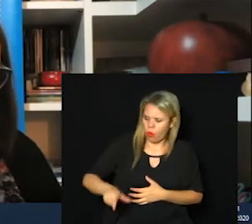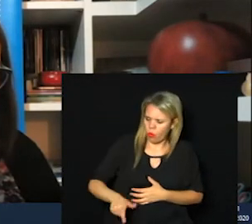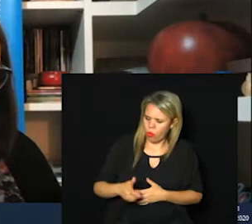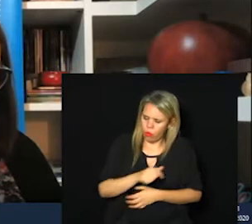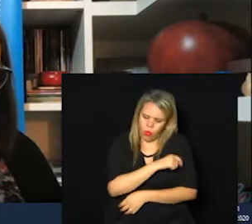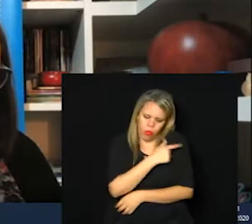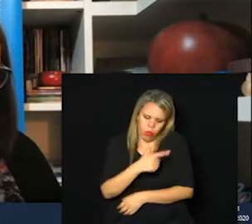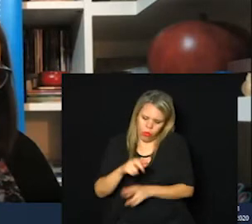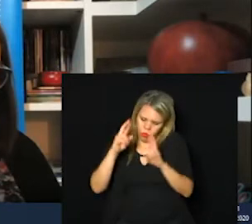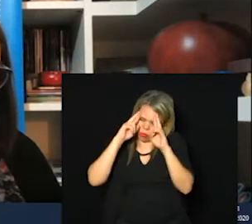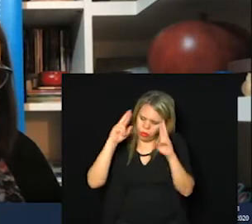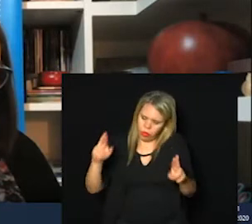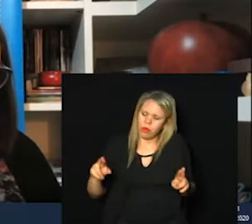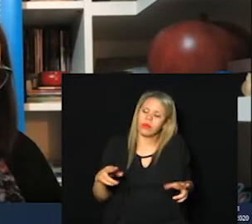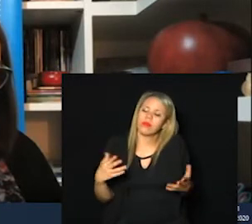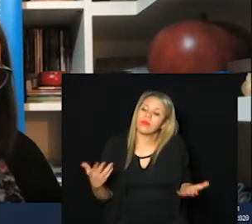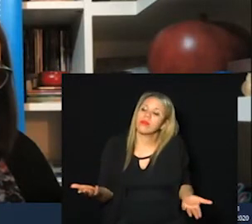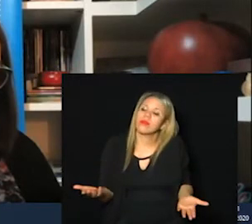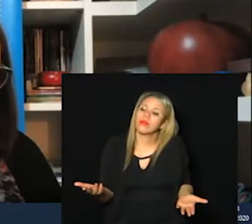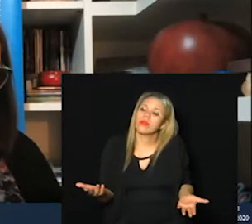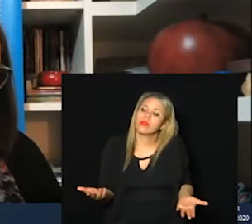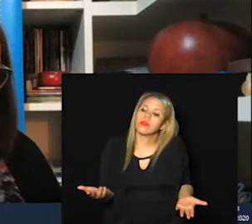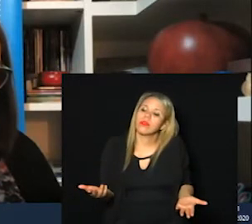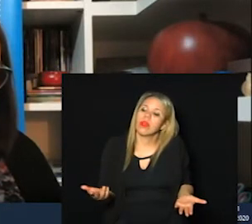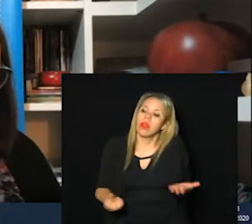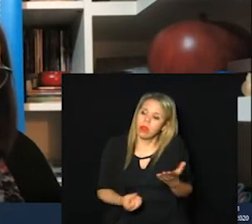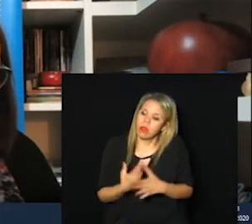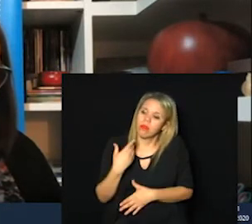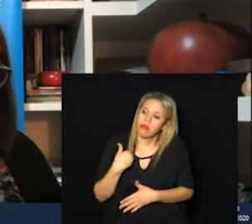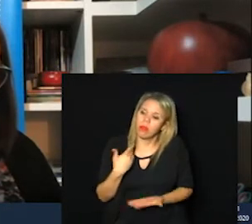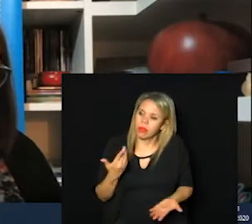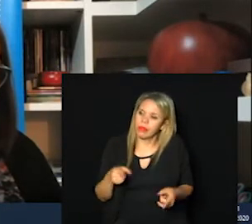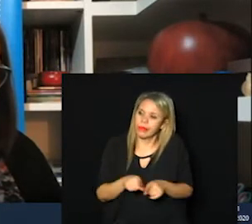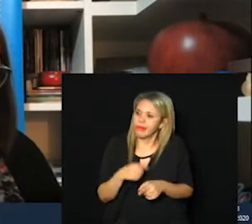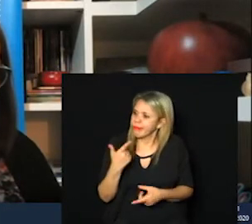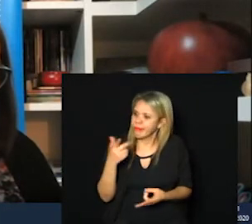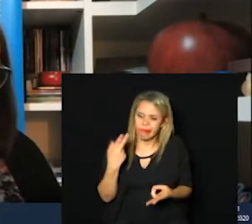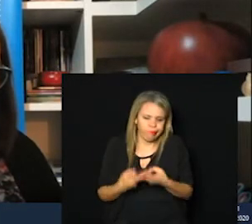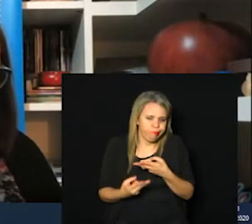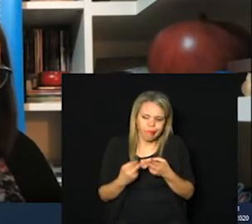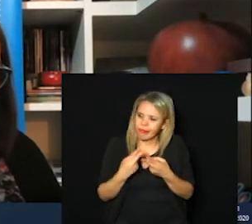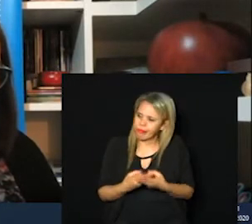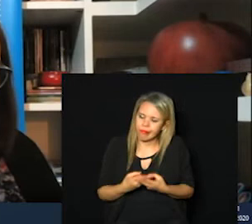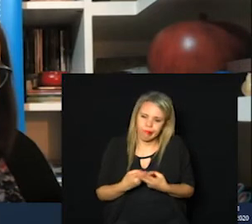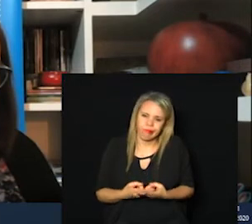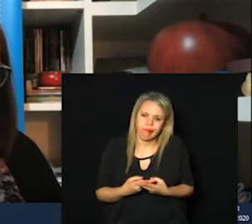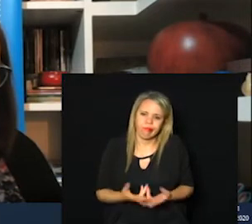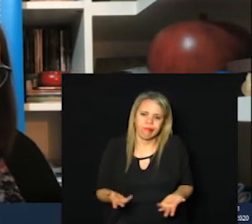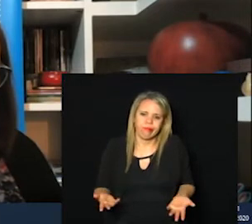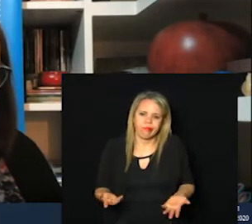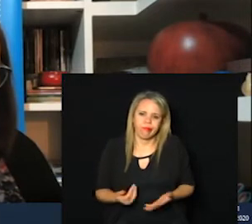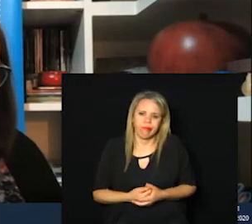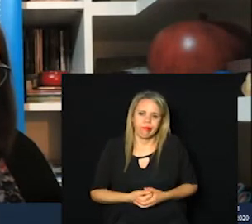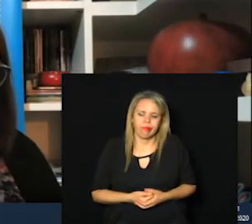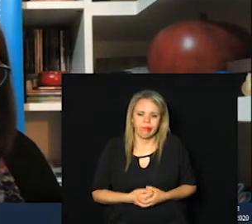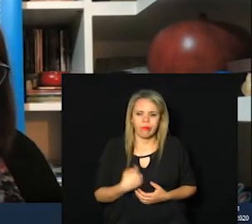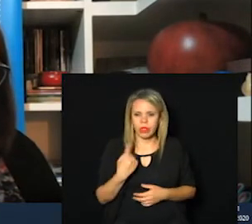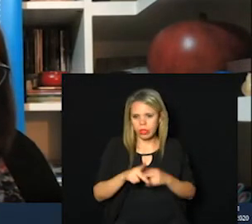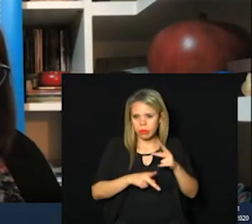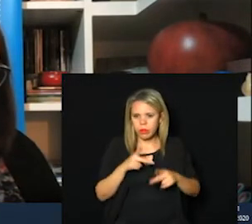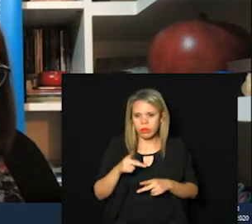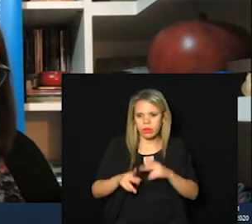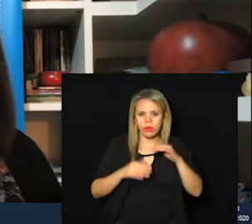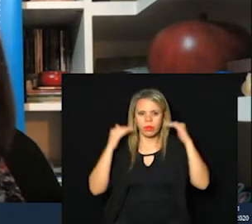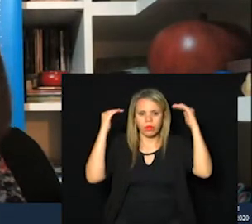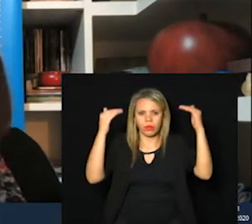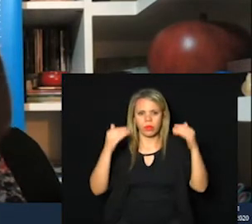desrespeitoso. Então, como era de se esperar, perdi também eu a paciência e, como nós adultos sabemos fazer